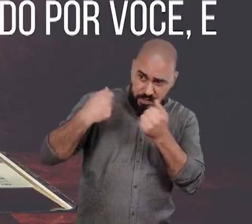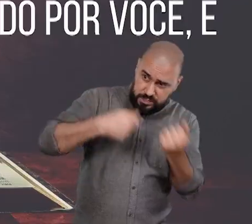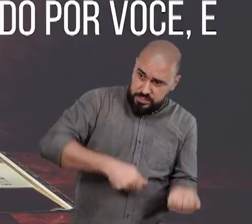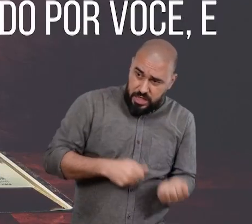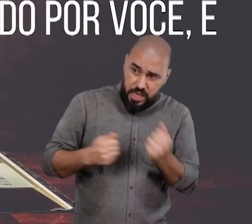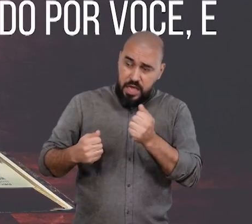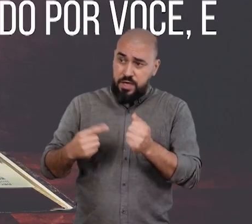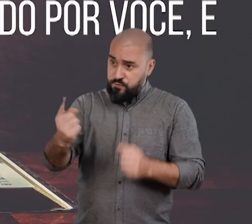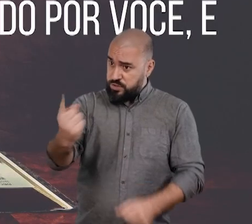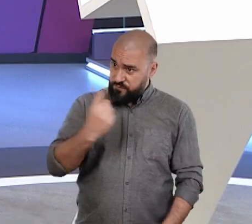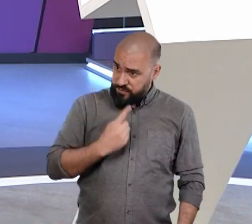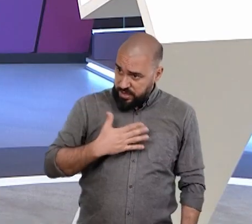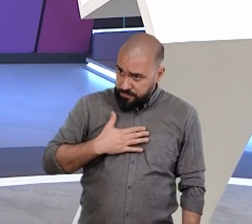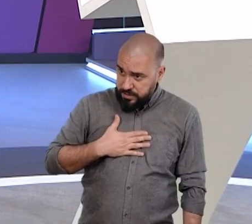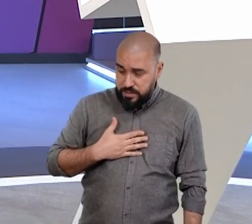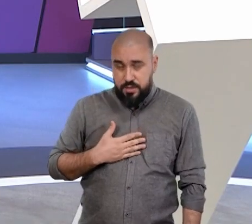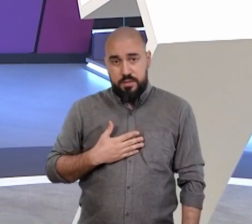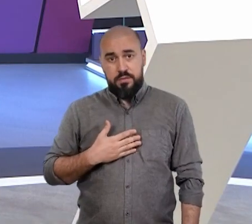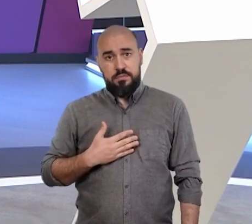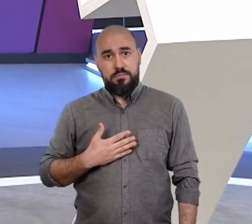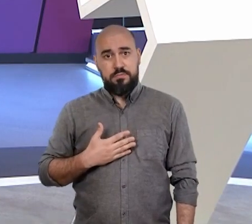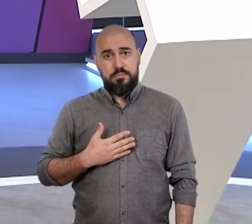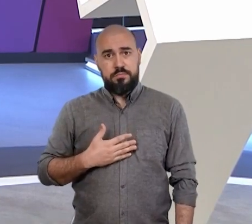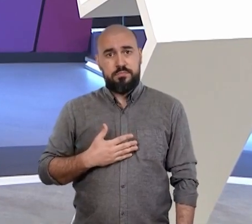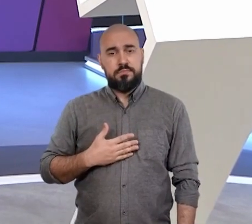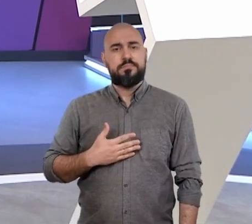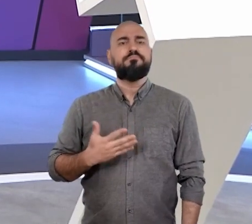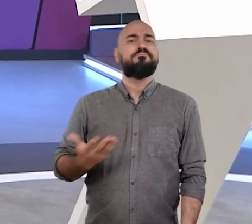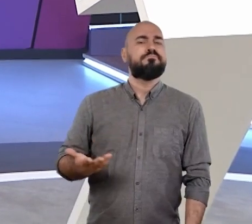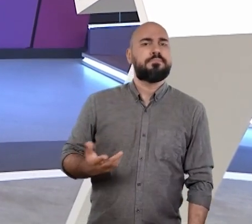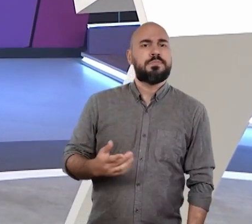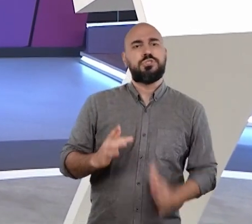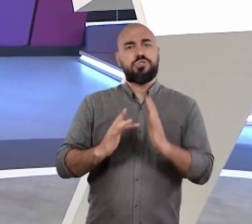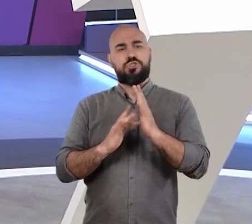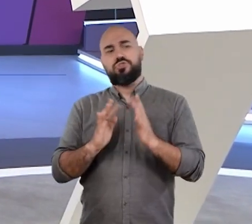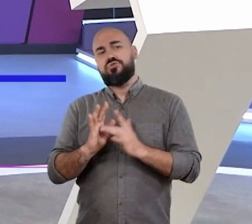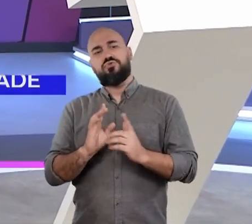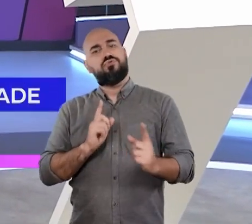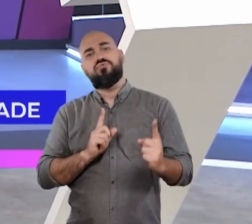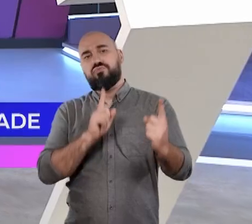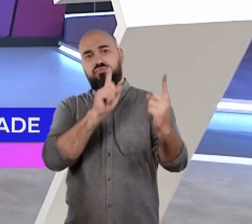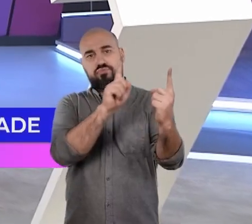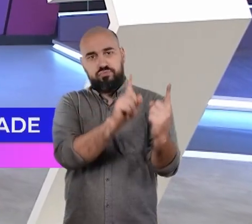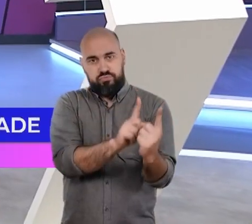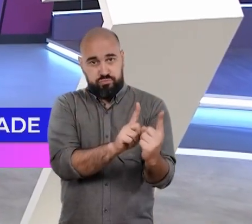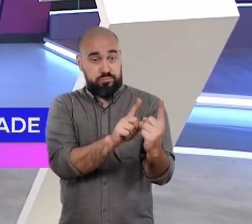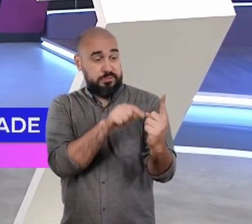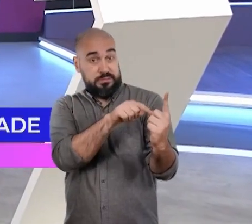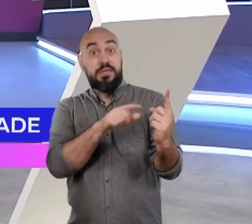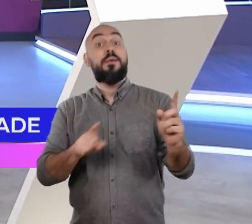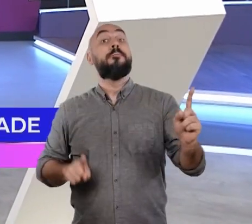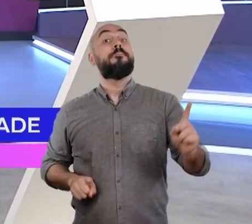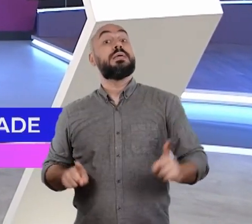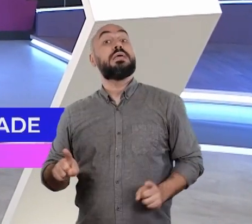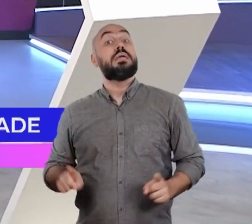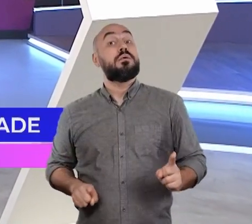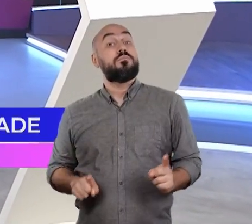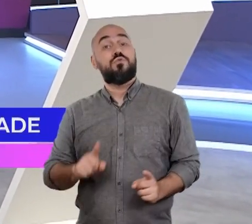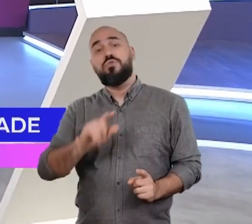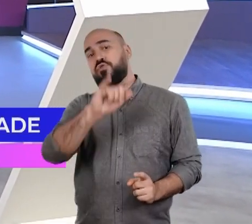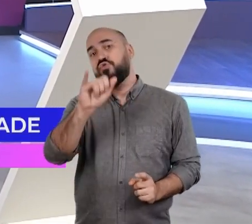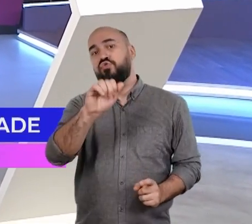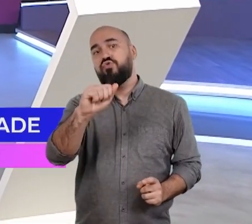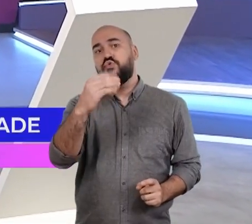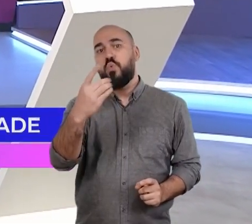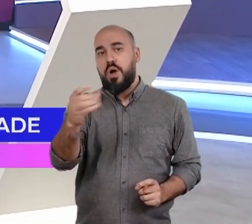é você que vem a mim. Então vejam, quando Jesus vai encontrar o seu primo João